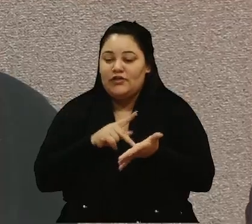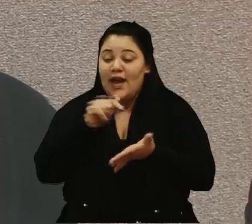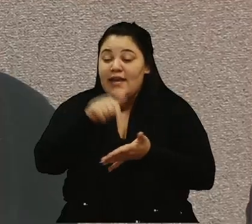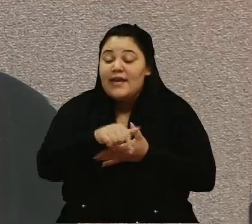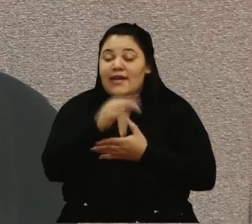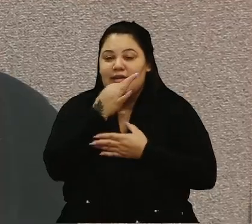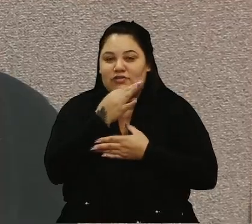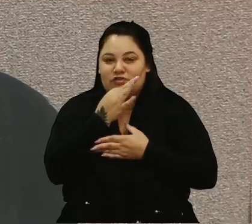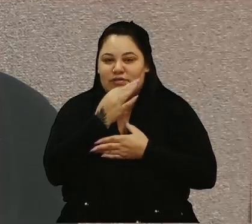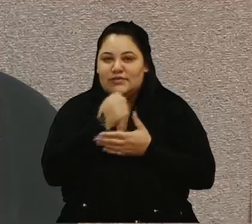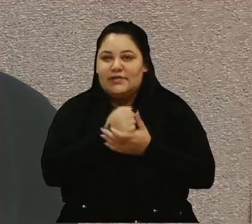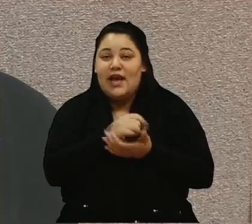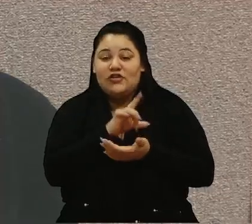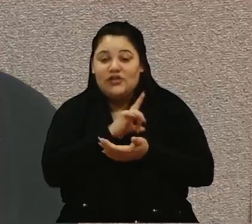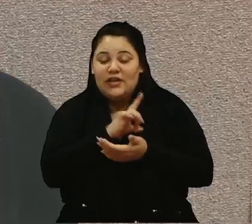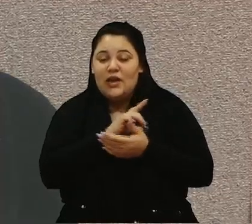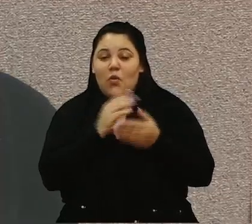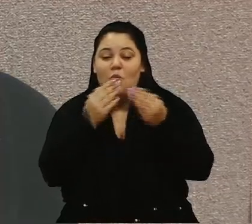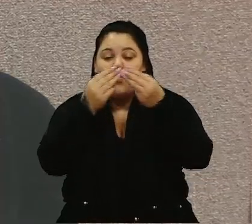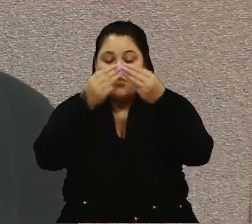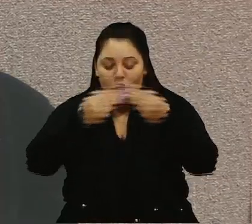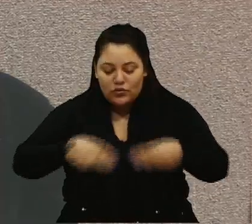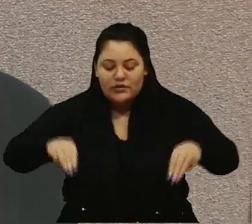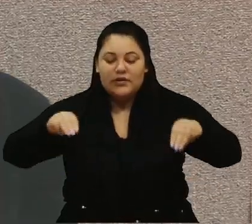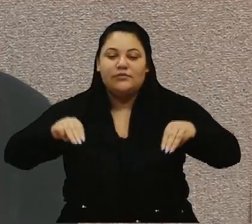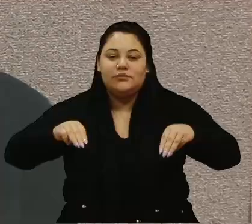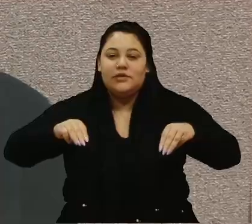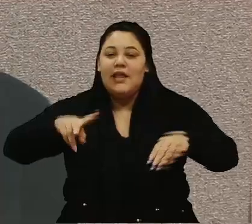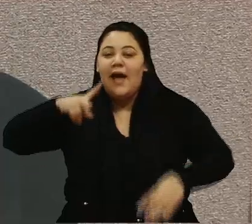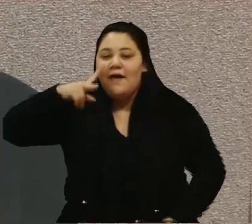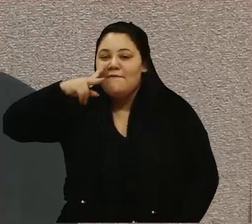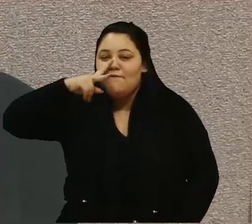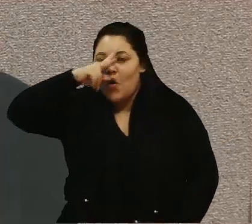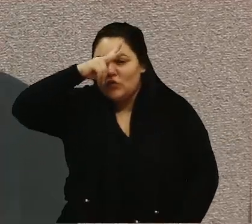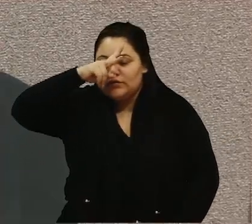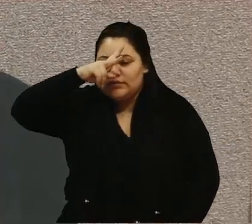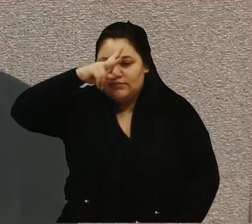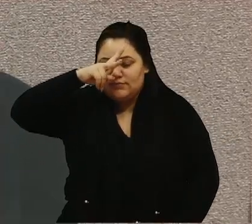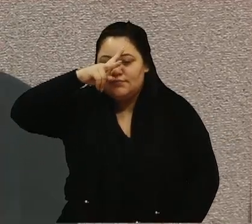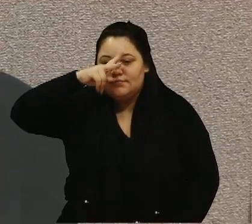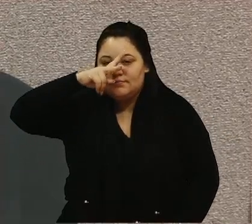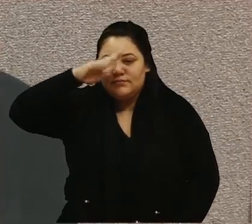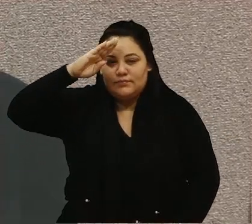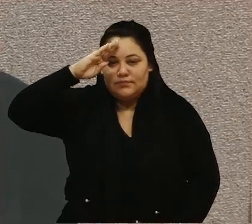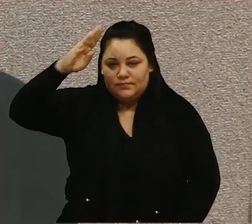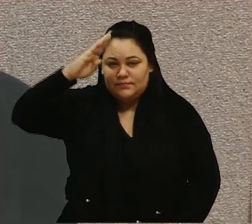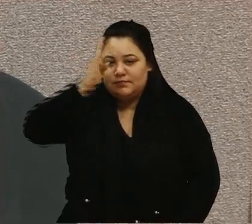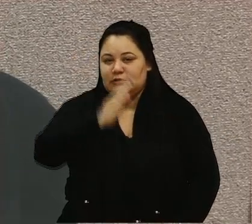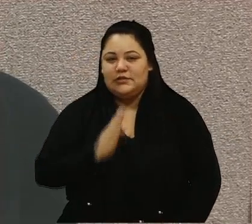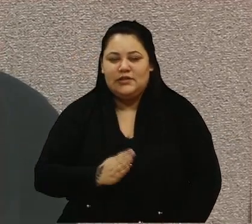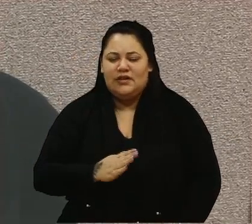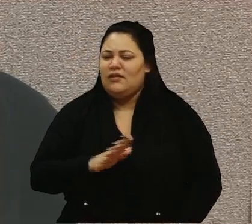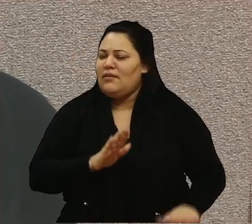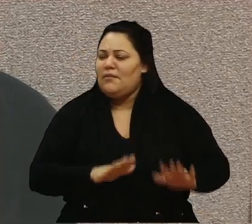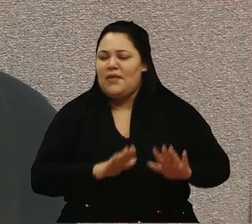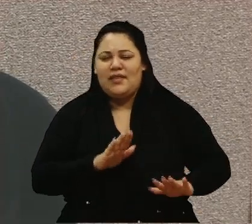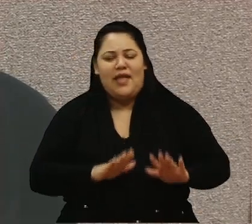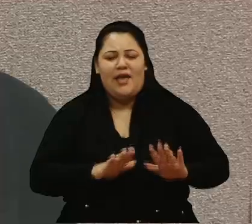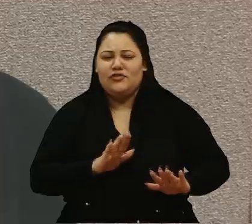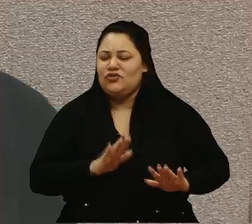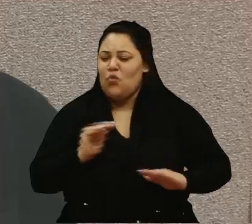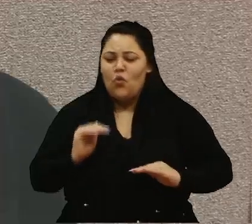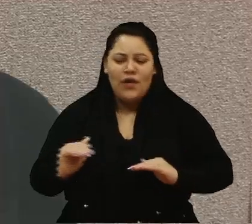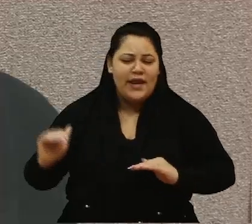do Sul termos um museu da Força Expedicionária Brasileira. E independentemente da